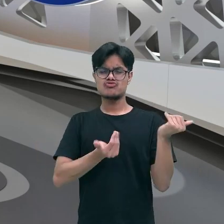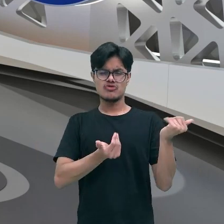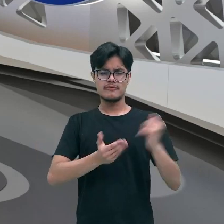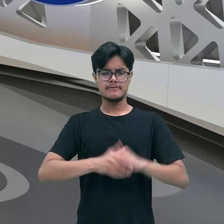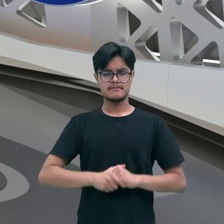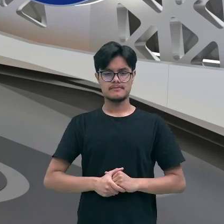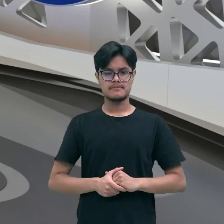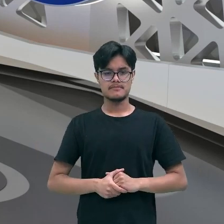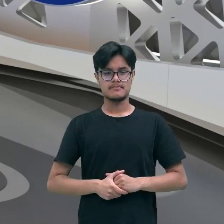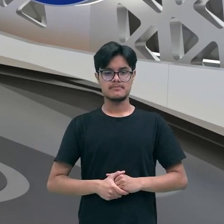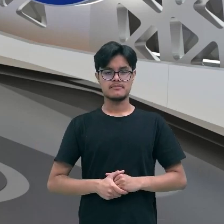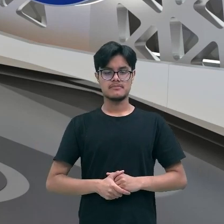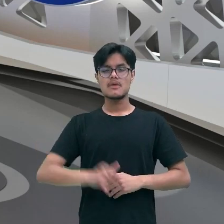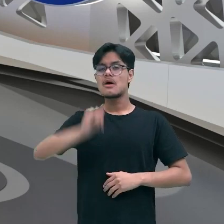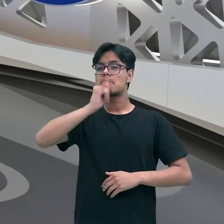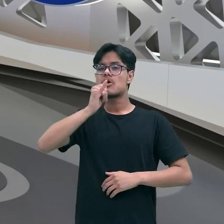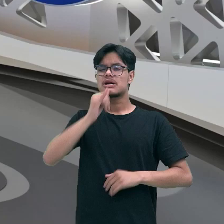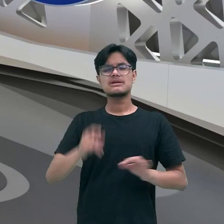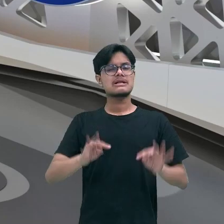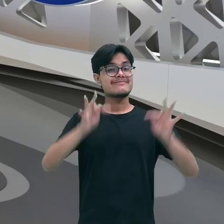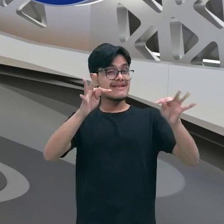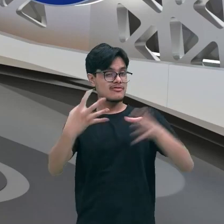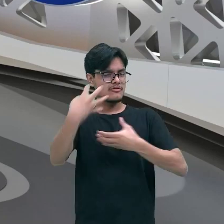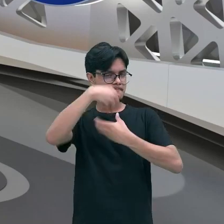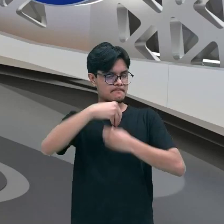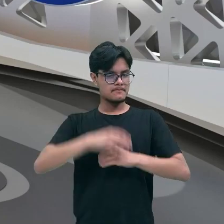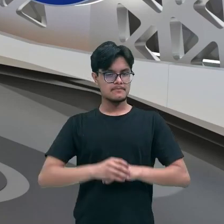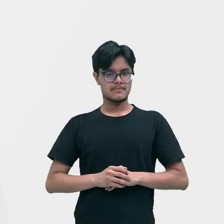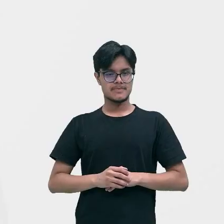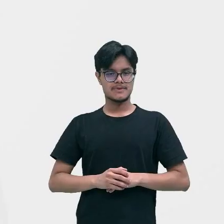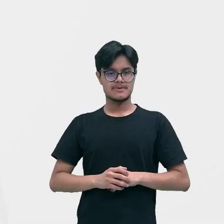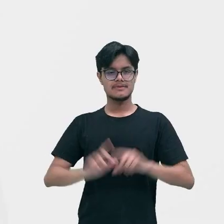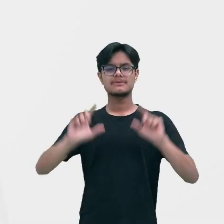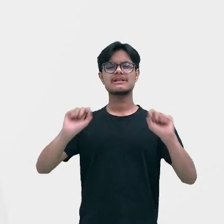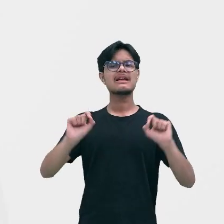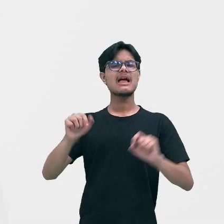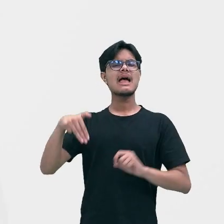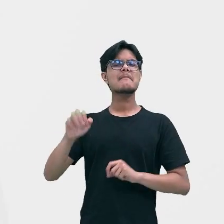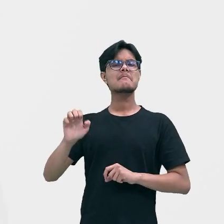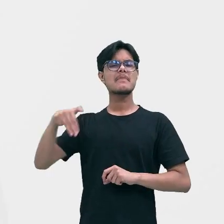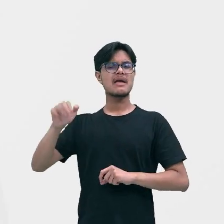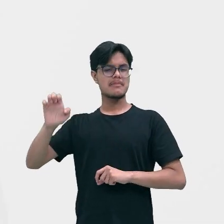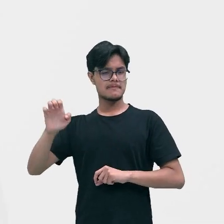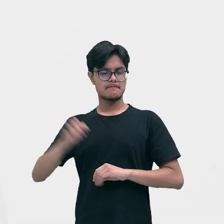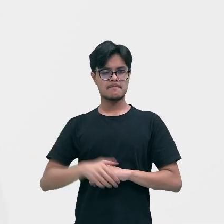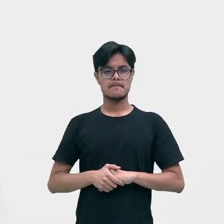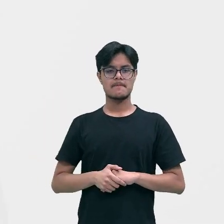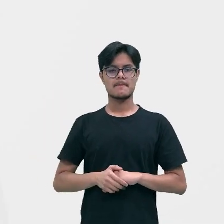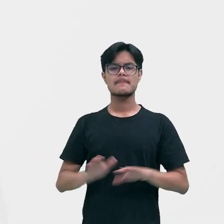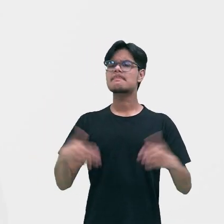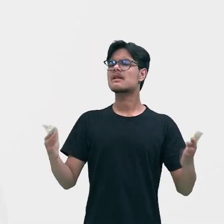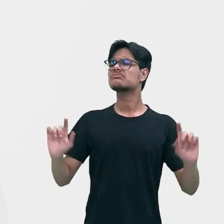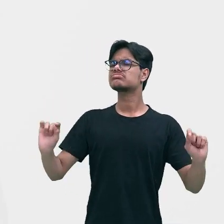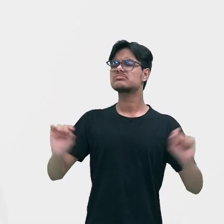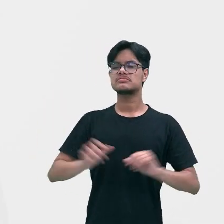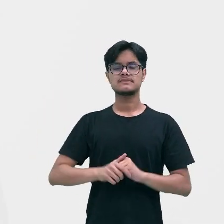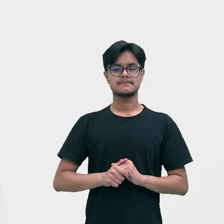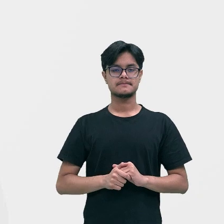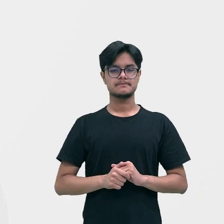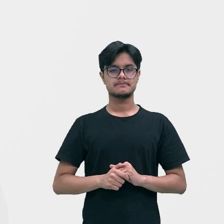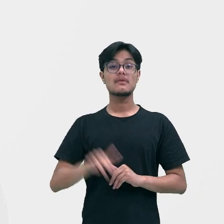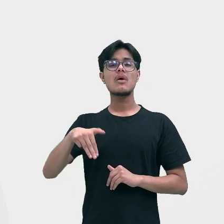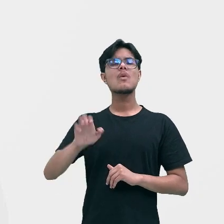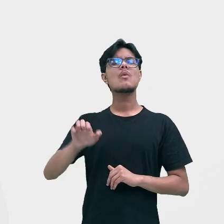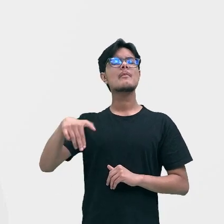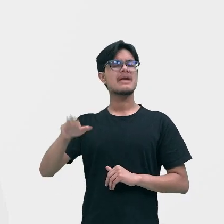né? Em ambientes tecnológicos, que é o meme. Isso mesmo, o meme, gente. O